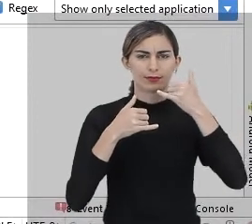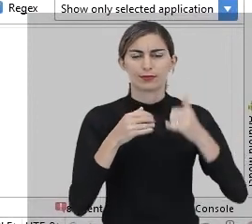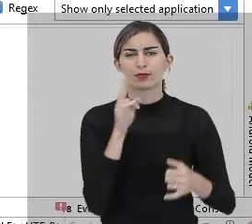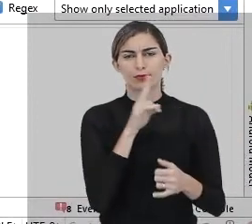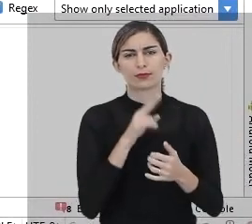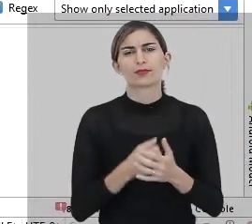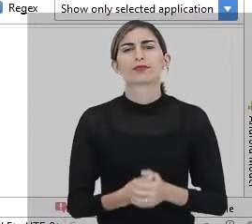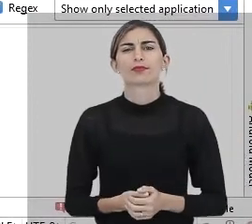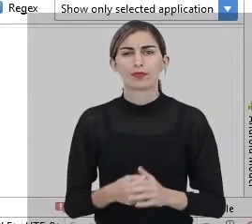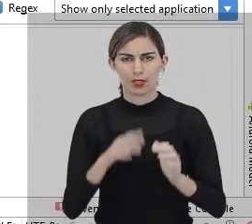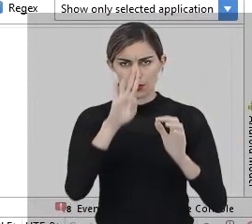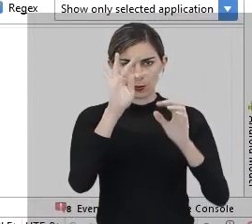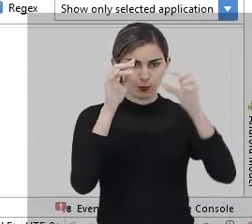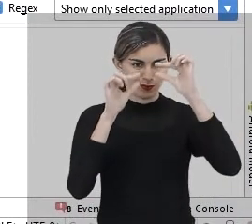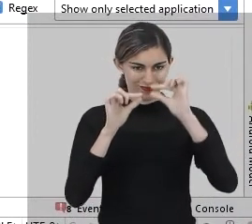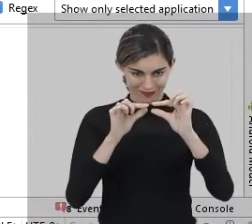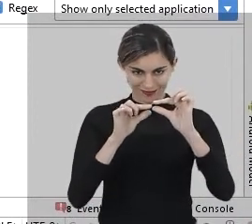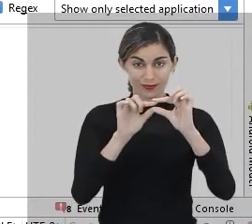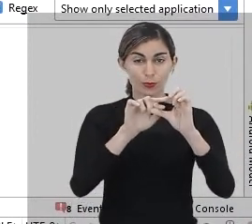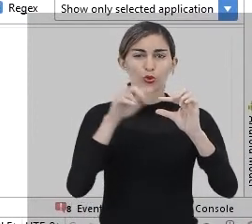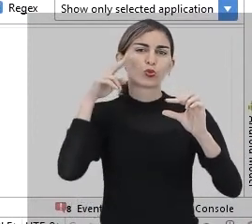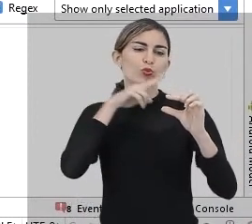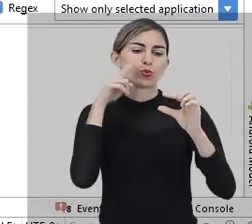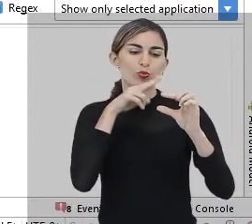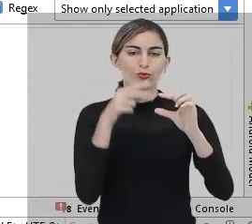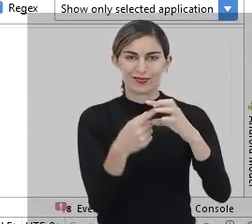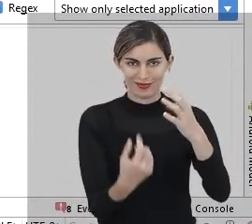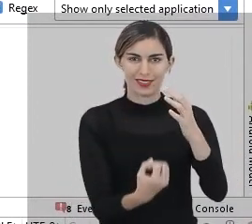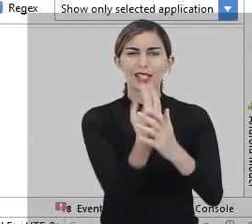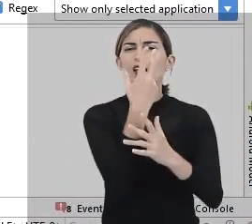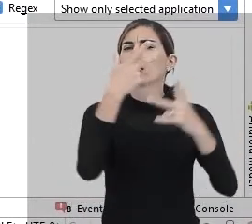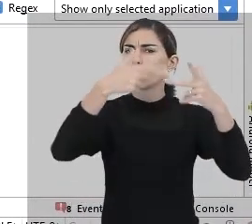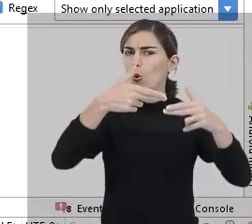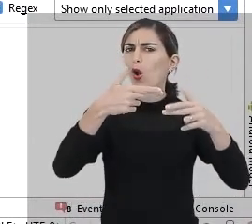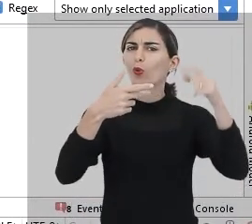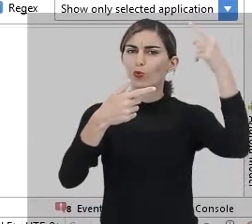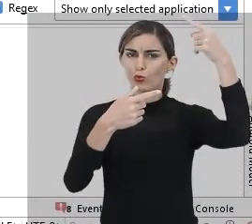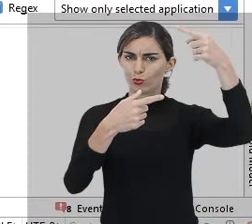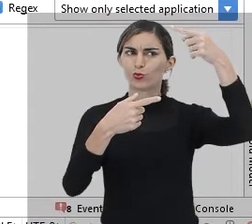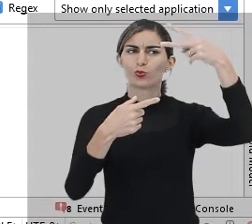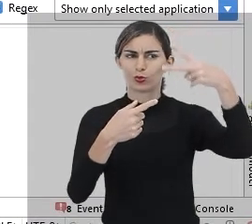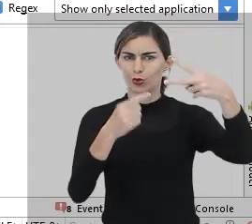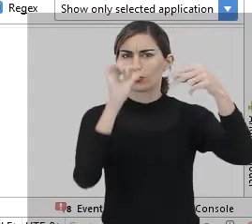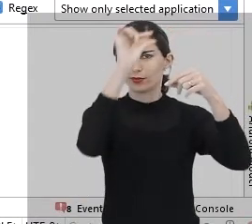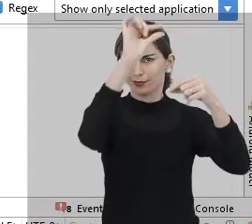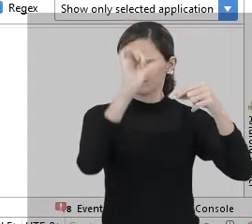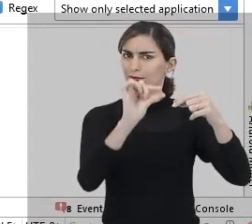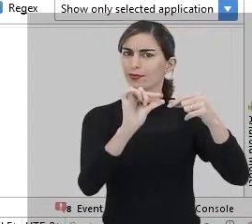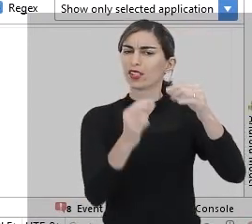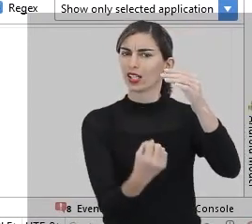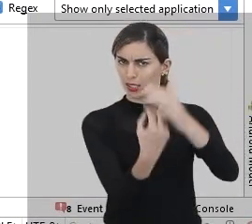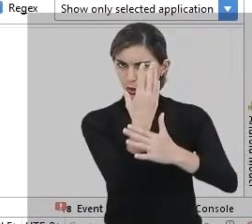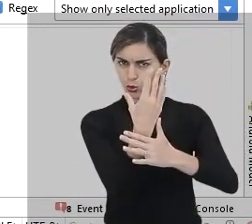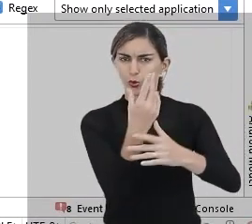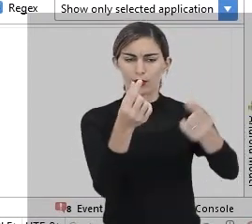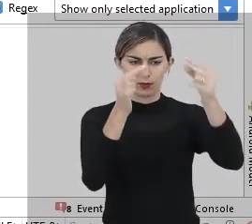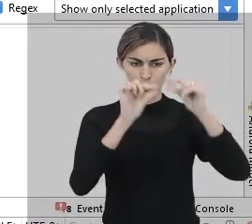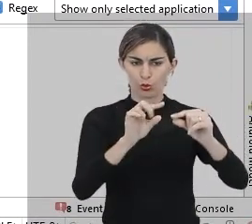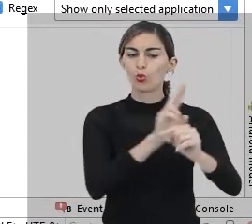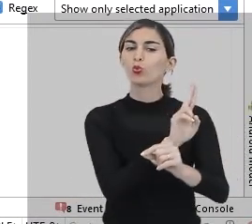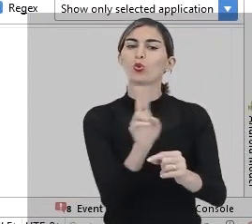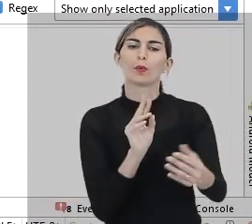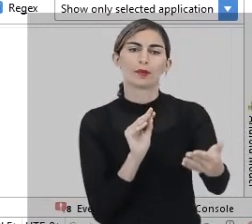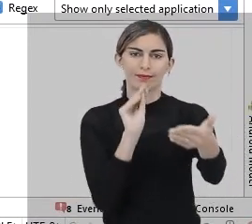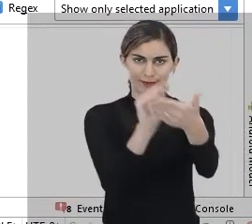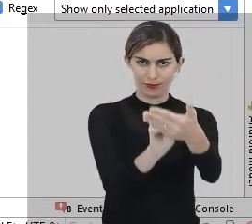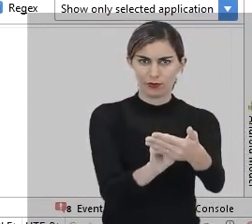nosso botão de emergência, que a gente cria o botão da mesma forma que a gente criou os botões anteriores. Coloca um nome para o botão, certo?